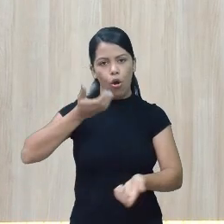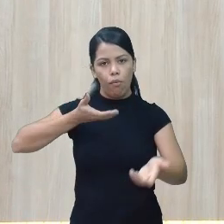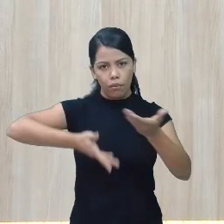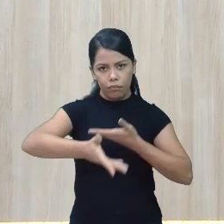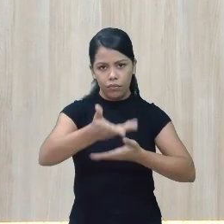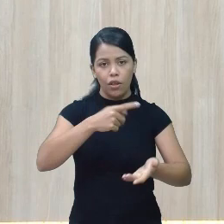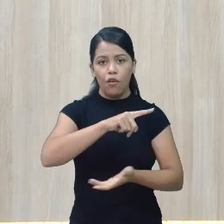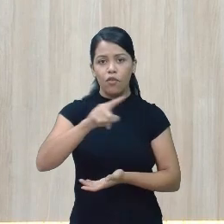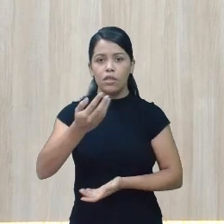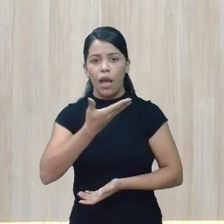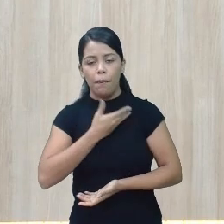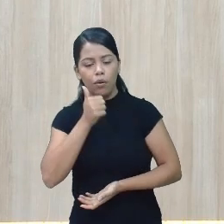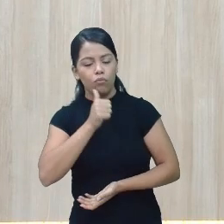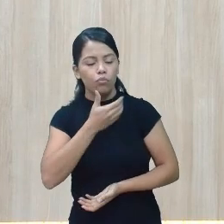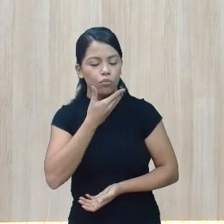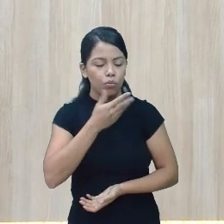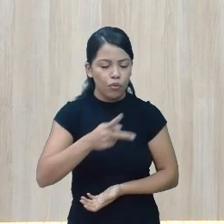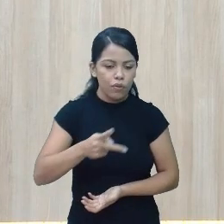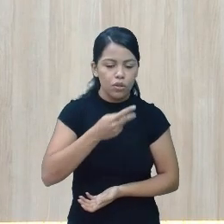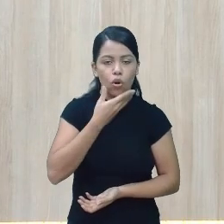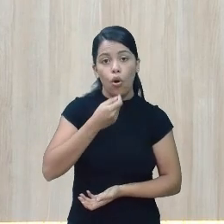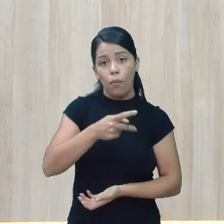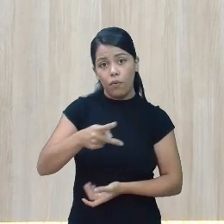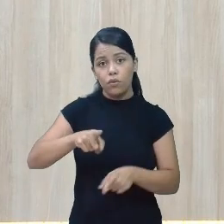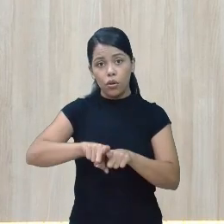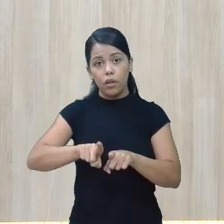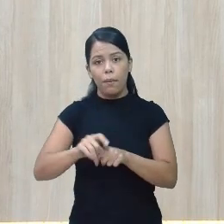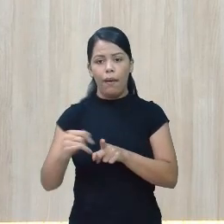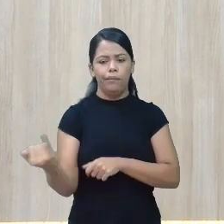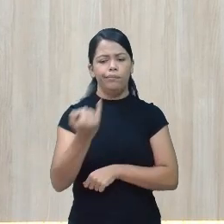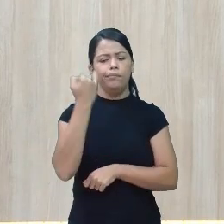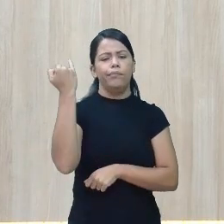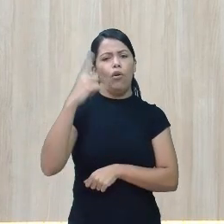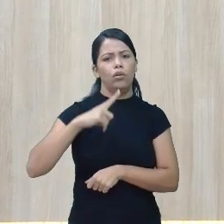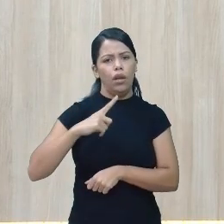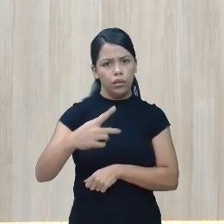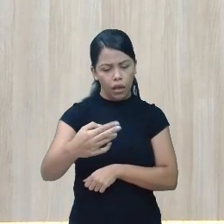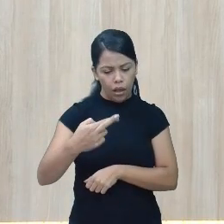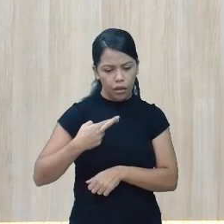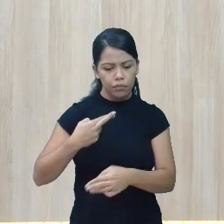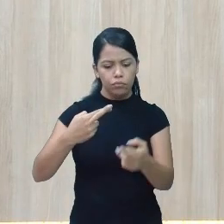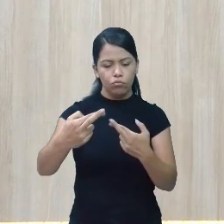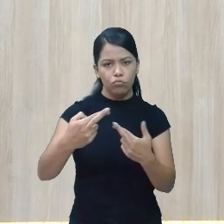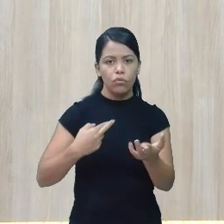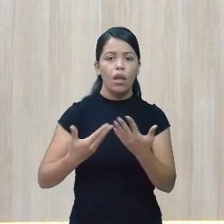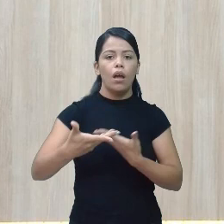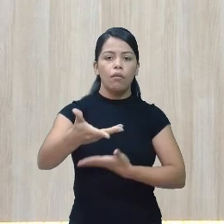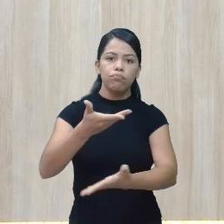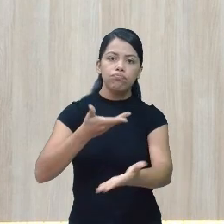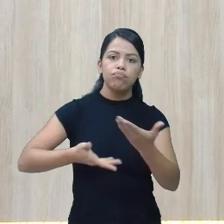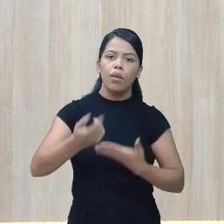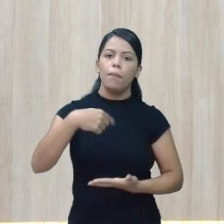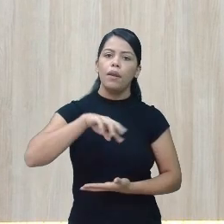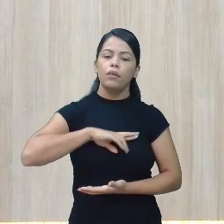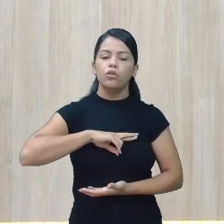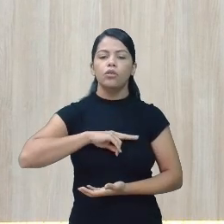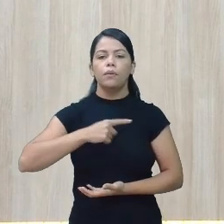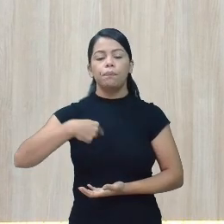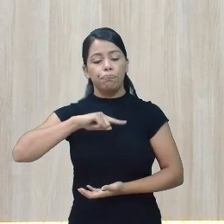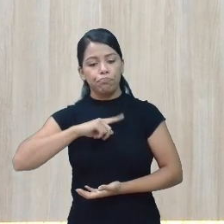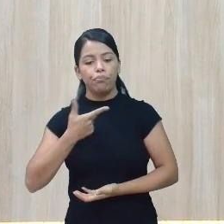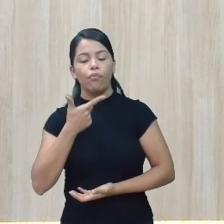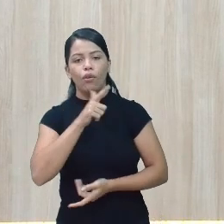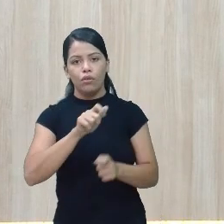colega professor, colega professora, é importante também esse retorno que vocês nos dão para que a gente consiga fazer essa